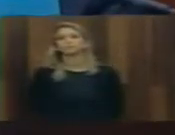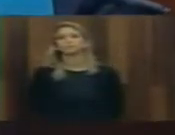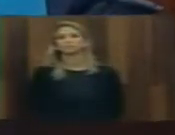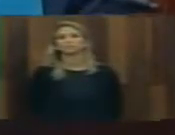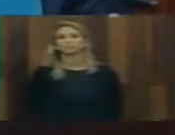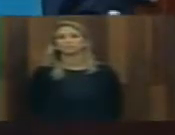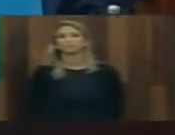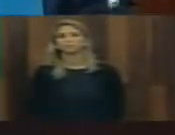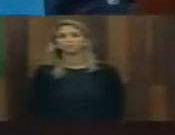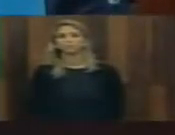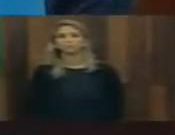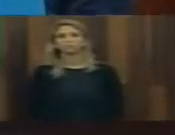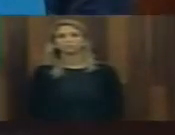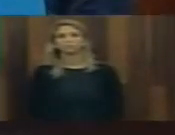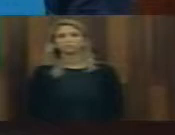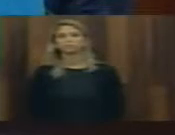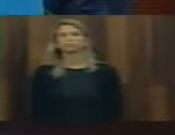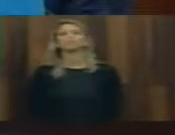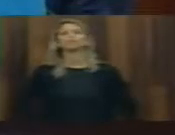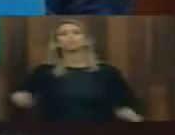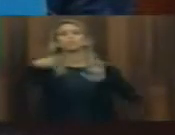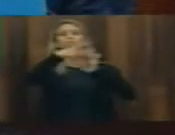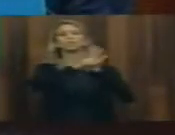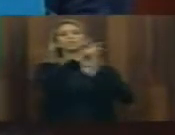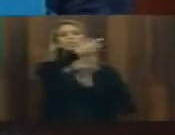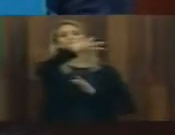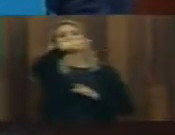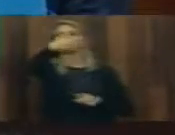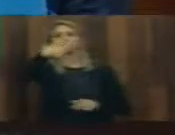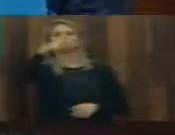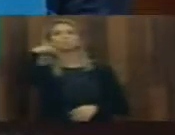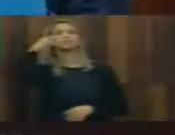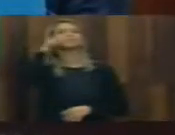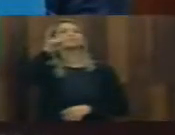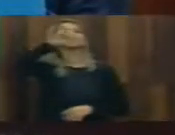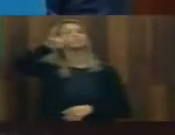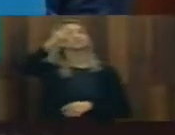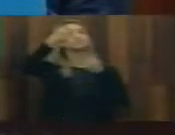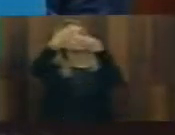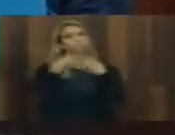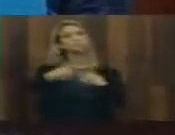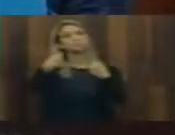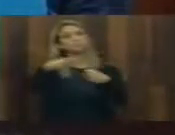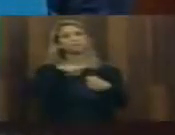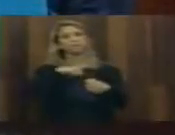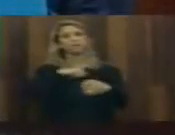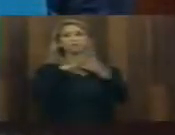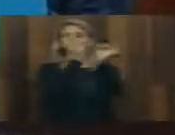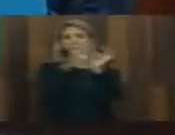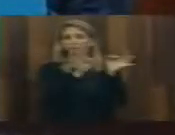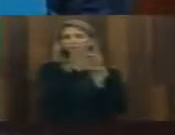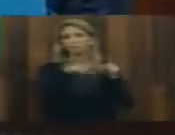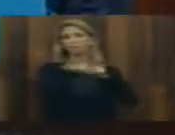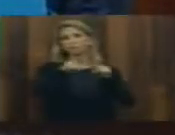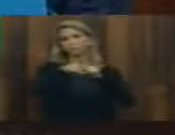Projeto de lei 242/18, promovente vereadora Letícia Jota, institui o programa Espaço